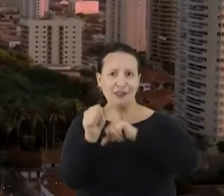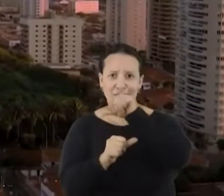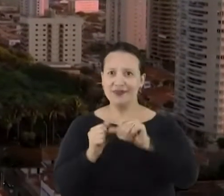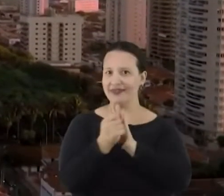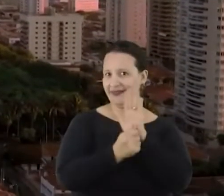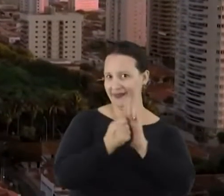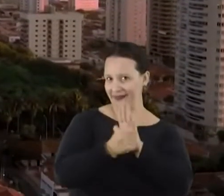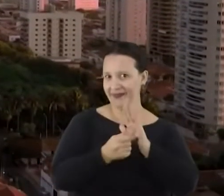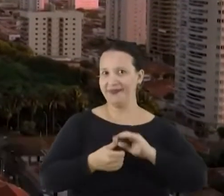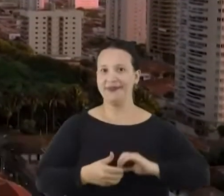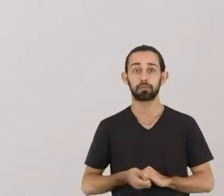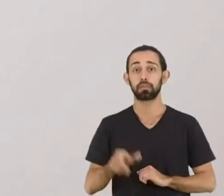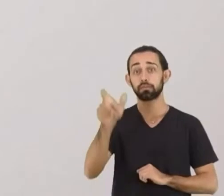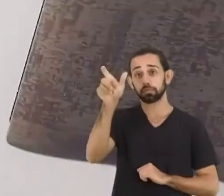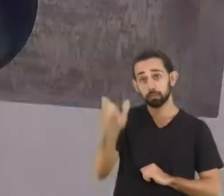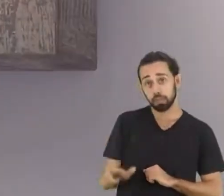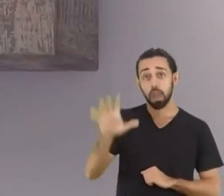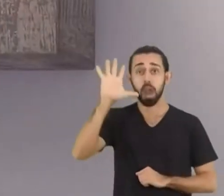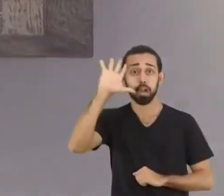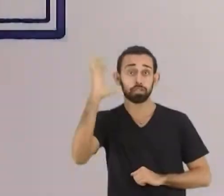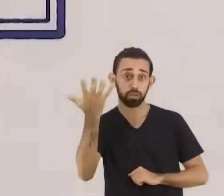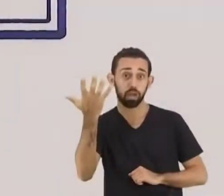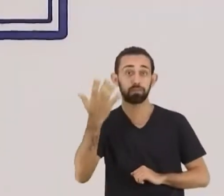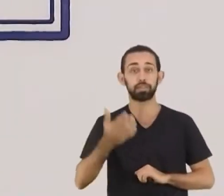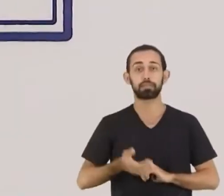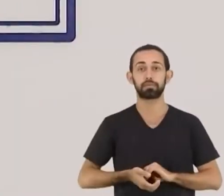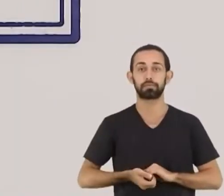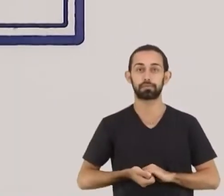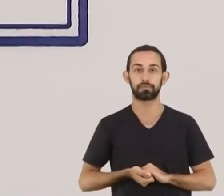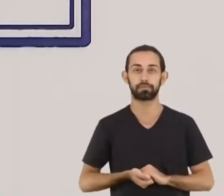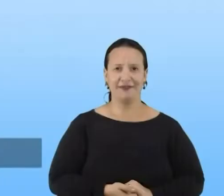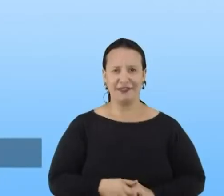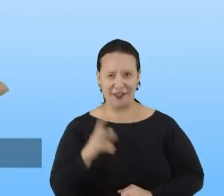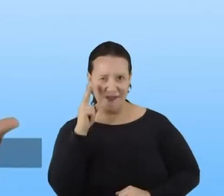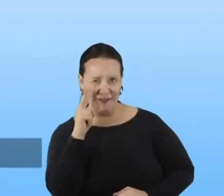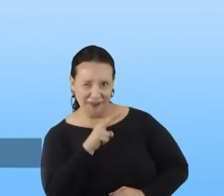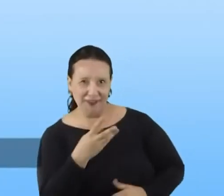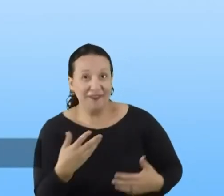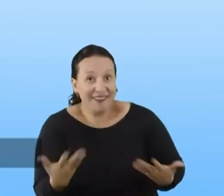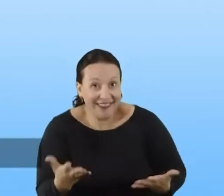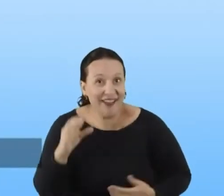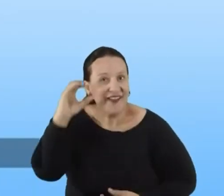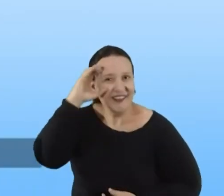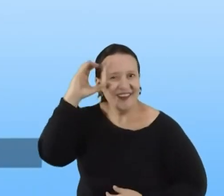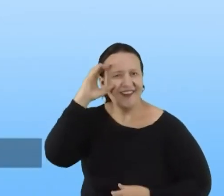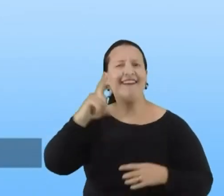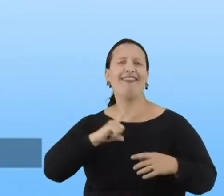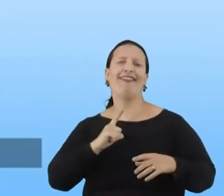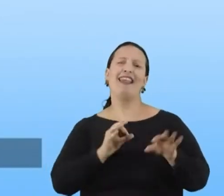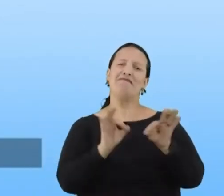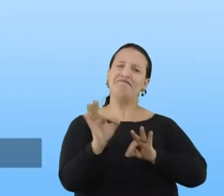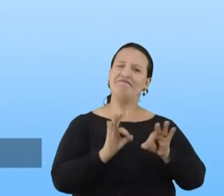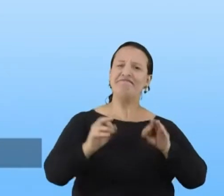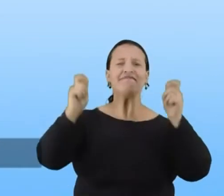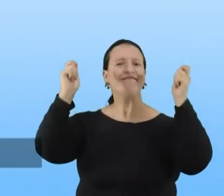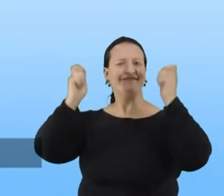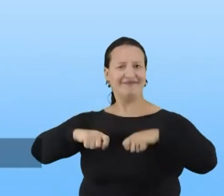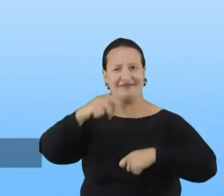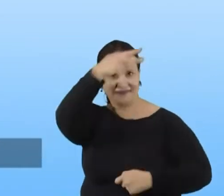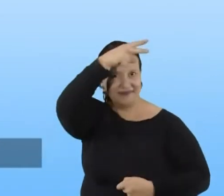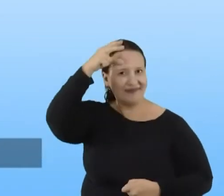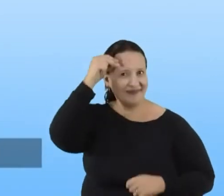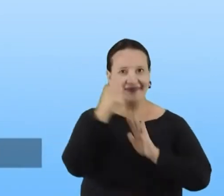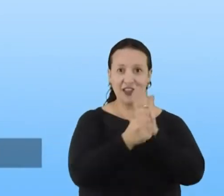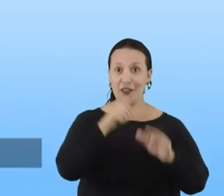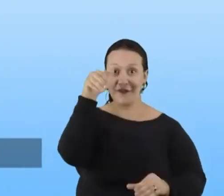para fazer muito pela nossa cidade. O Coca resolve. Viu só? O professor Coca está